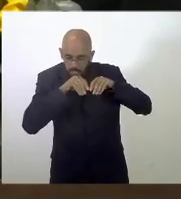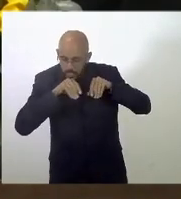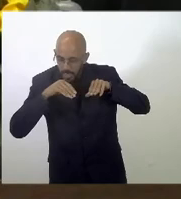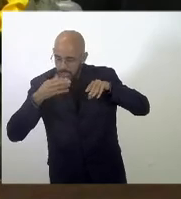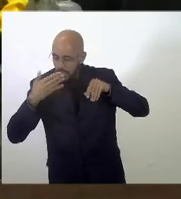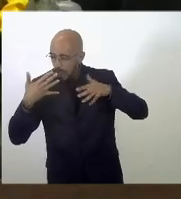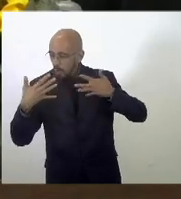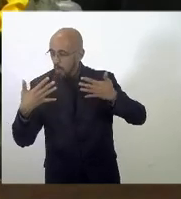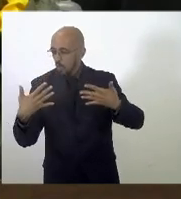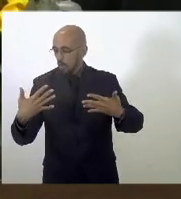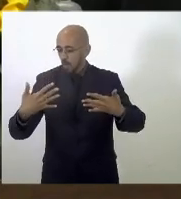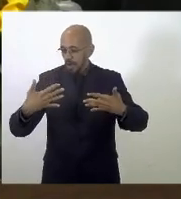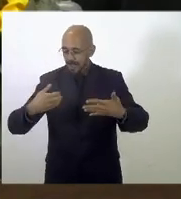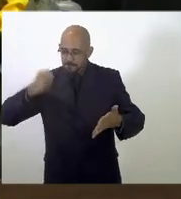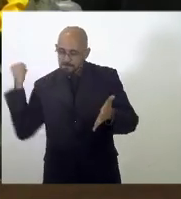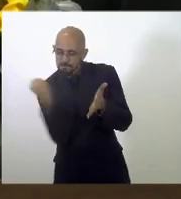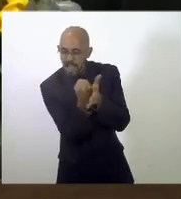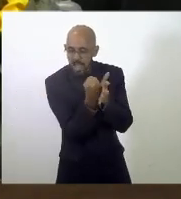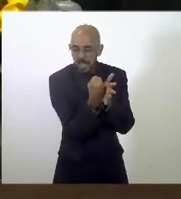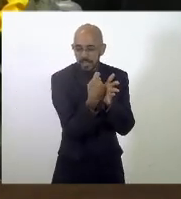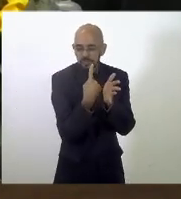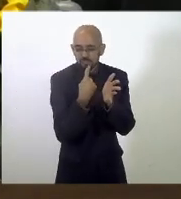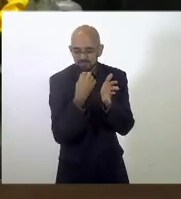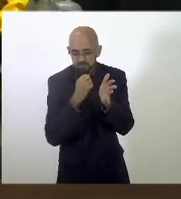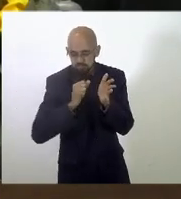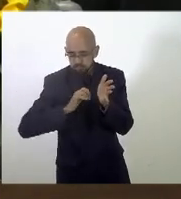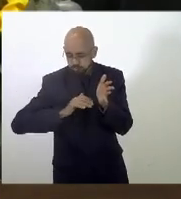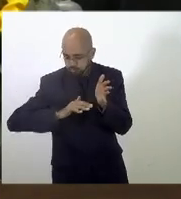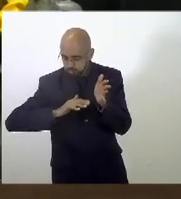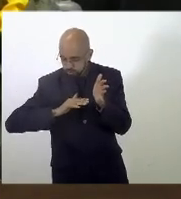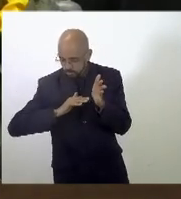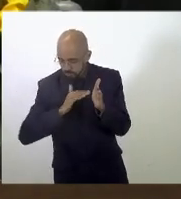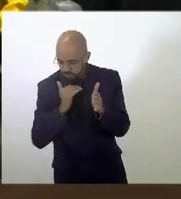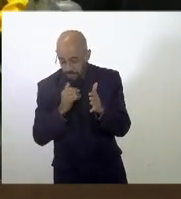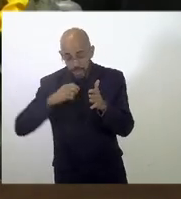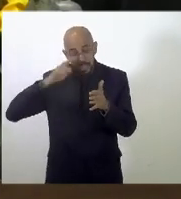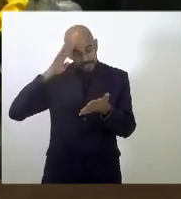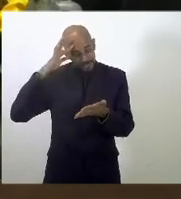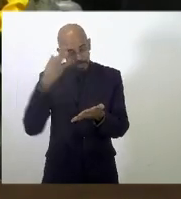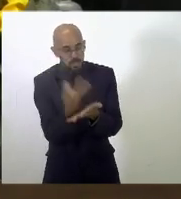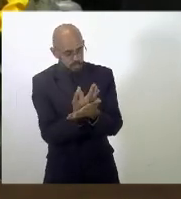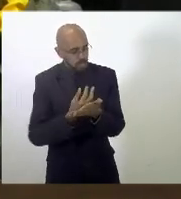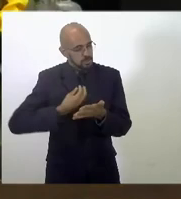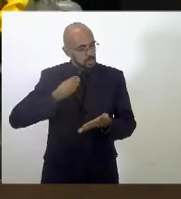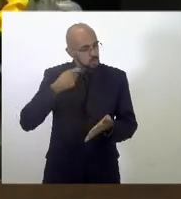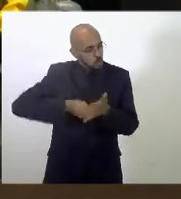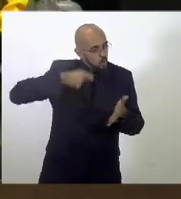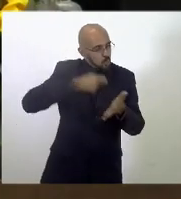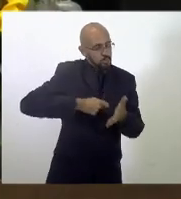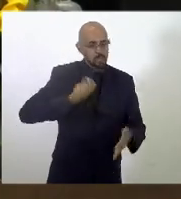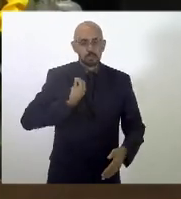de sangue dos seus mortos e a certeza de luta dos seus vivos. Muito obrigado.